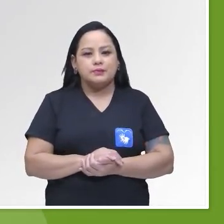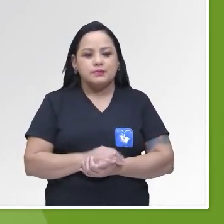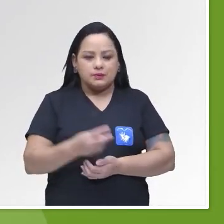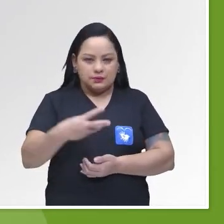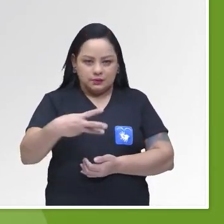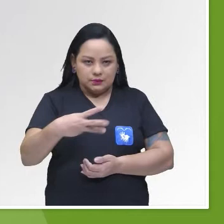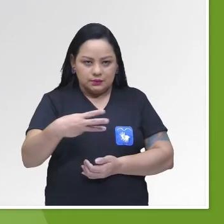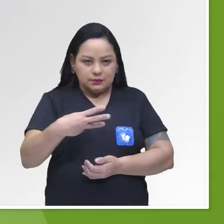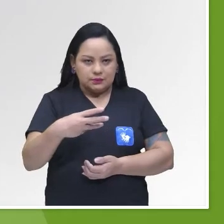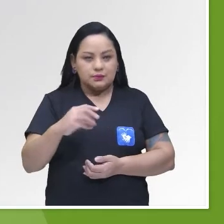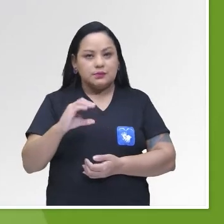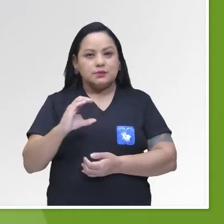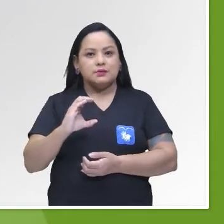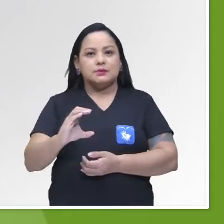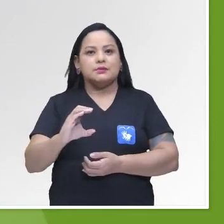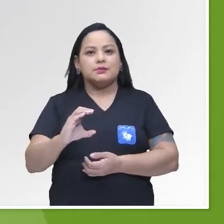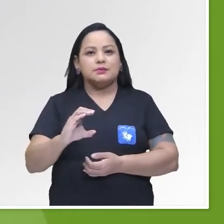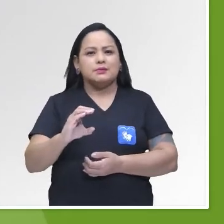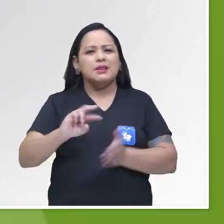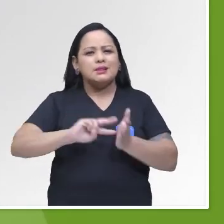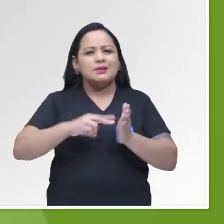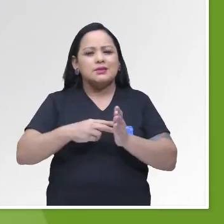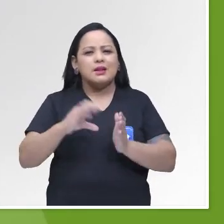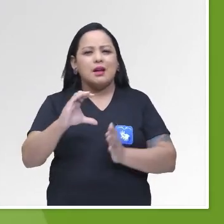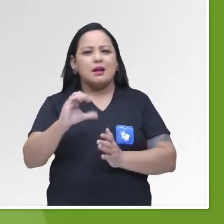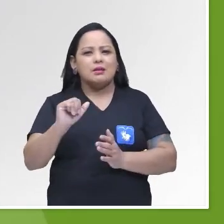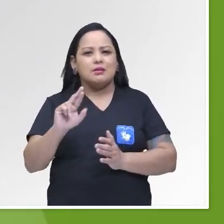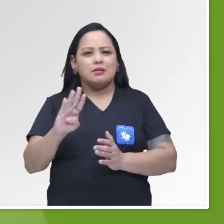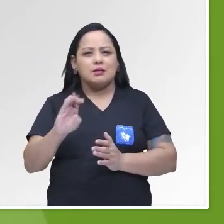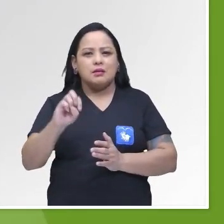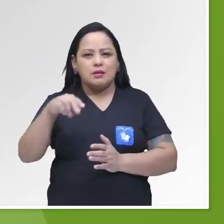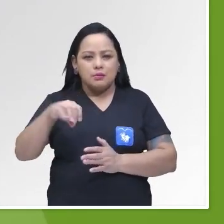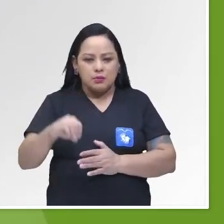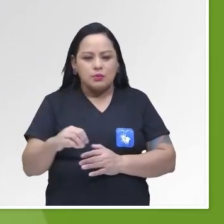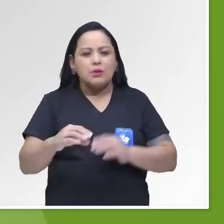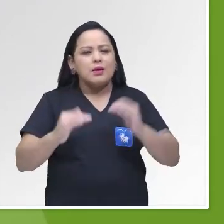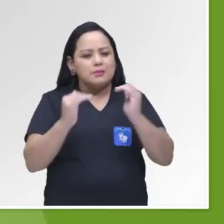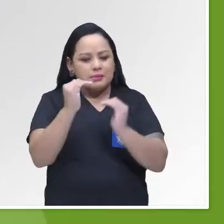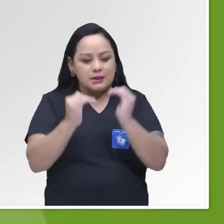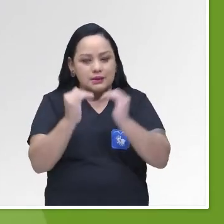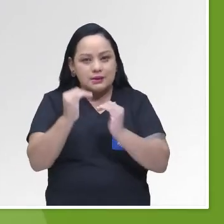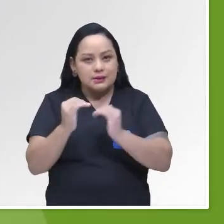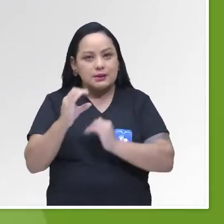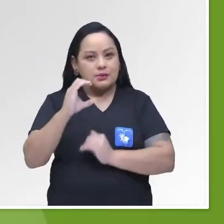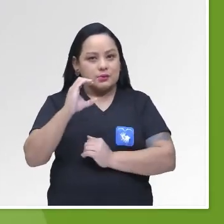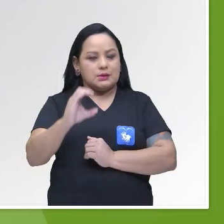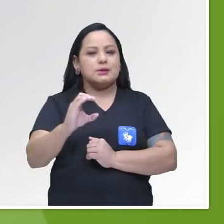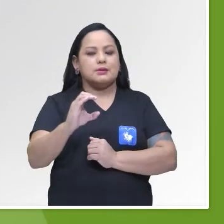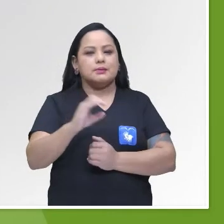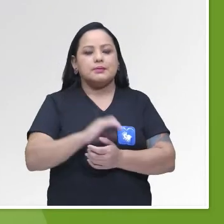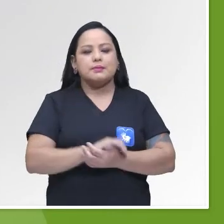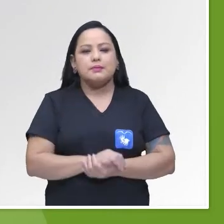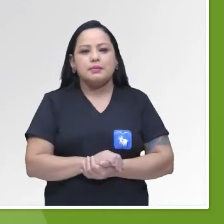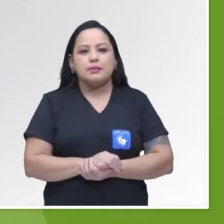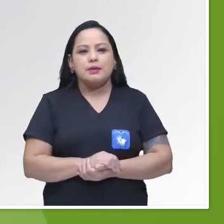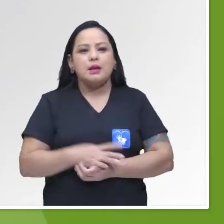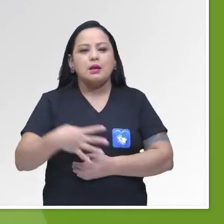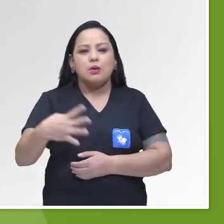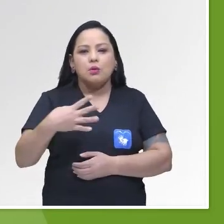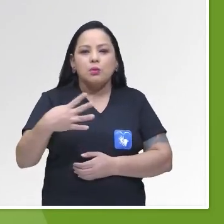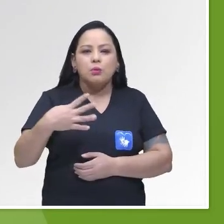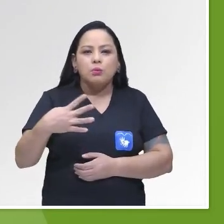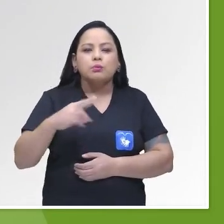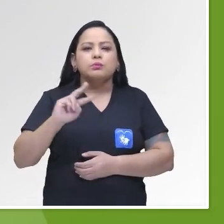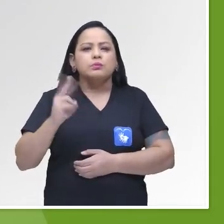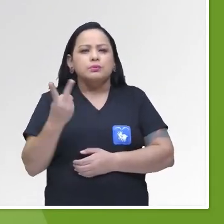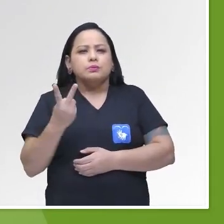Terceiro, carbono. Se tiver um carbono, eu tento balancear ele. Quarto, o